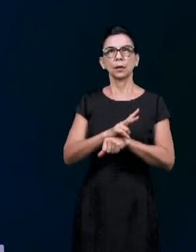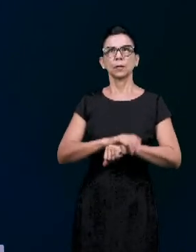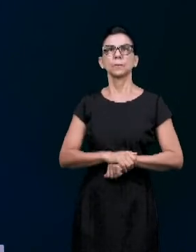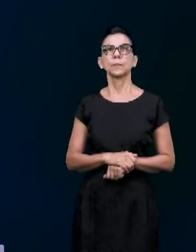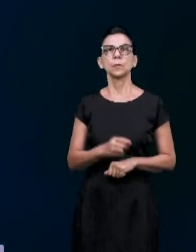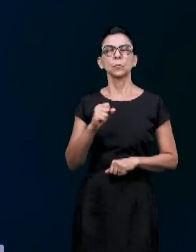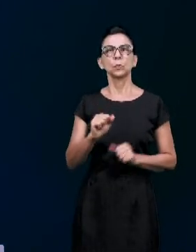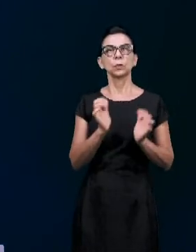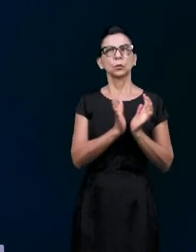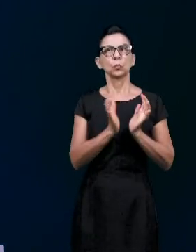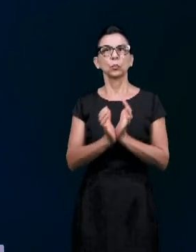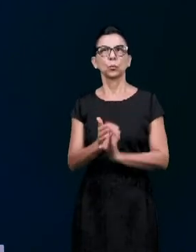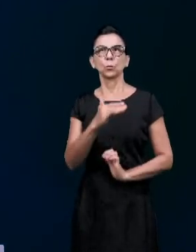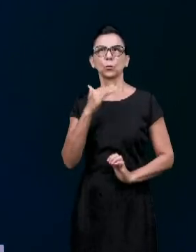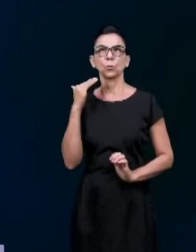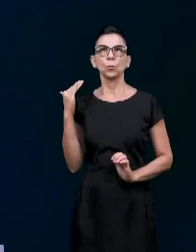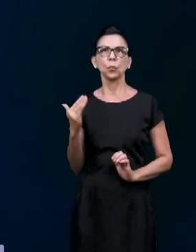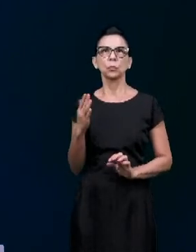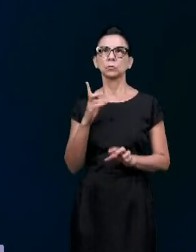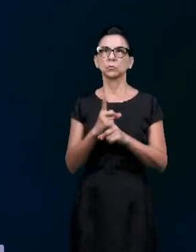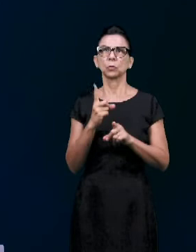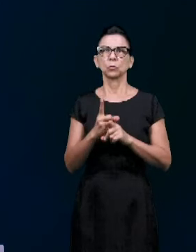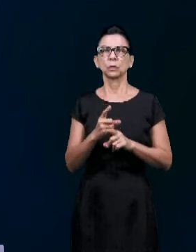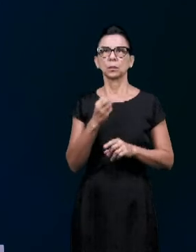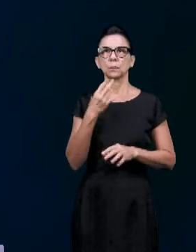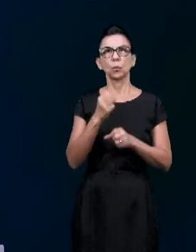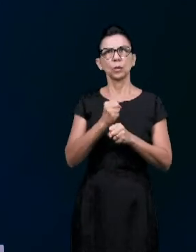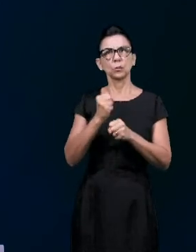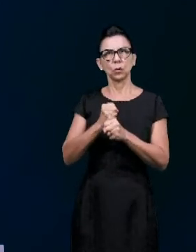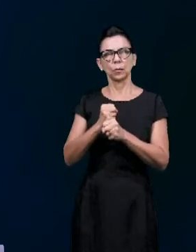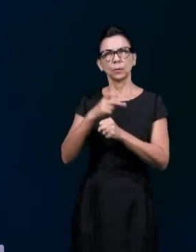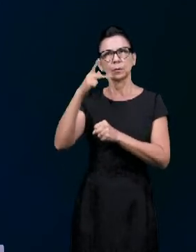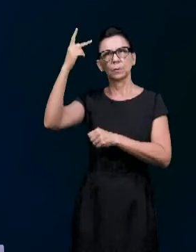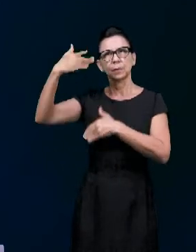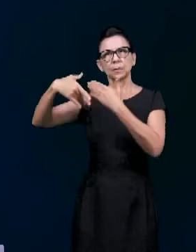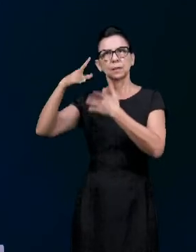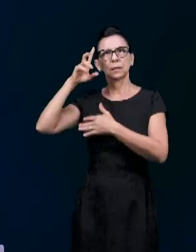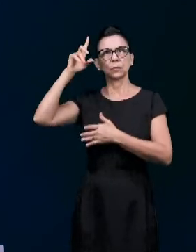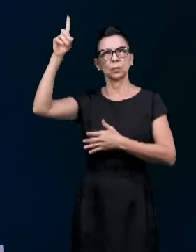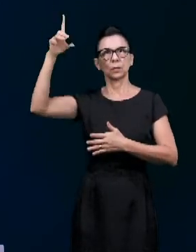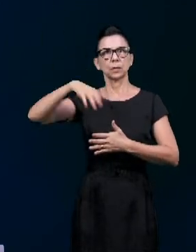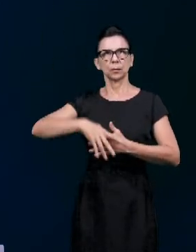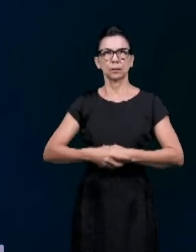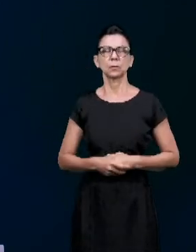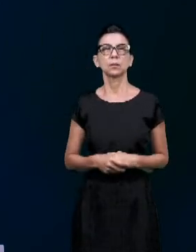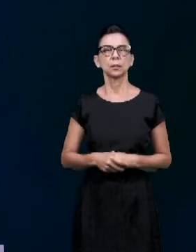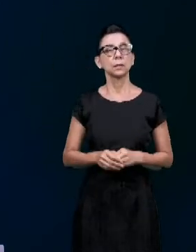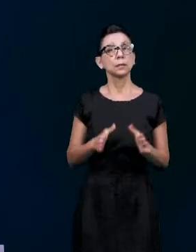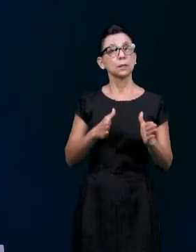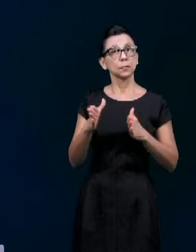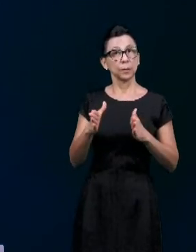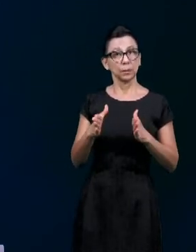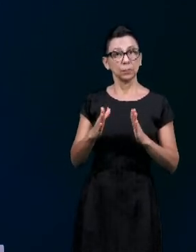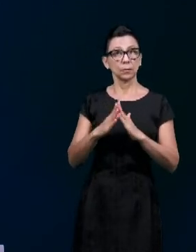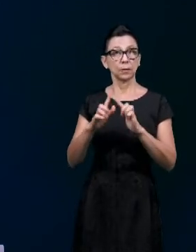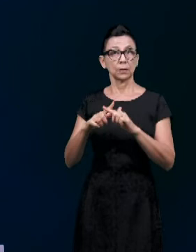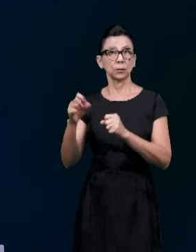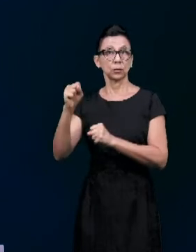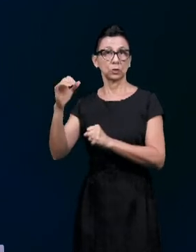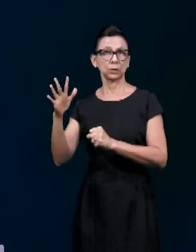as tuas obras perfeitas diante de Deus. Quem está morto é o cristianismo. Nesse período, a igreja de Sardes estava